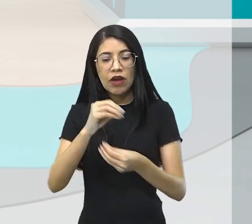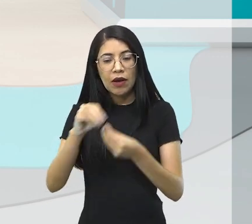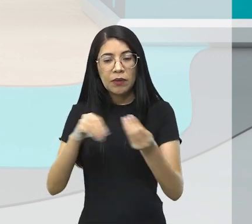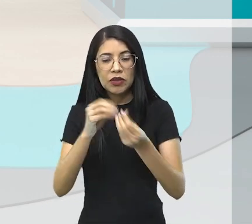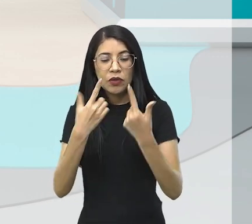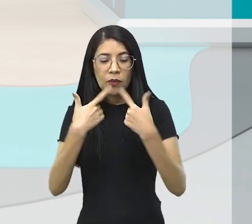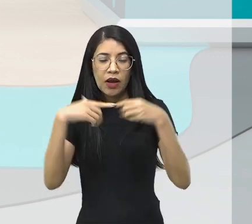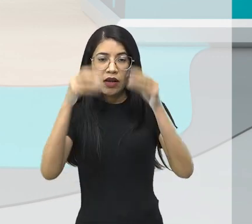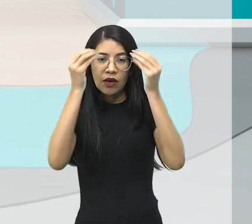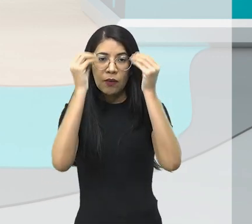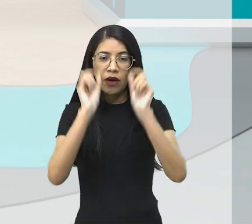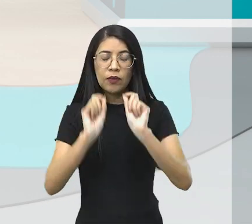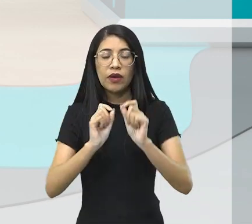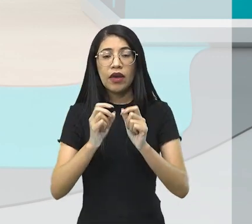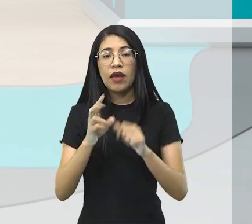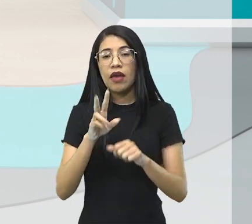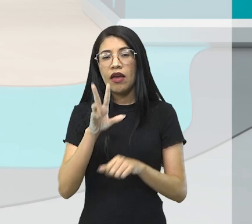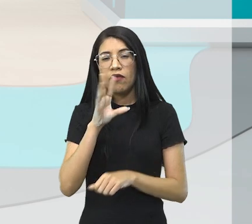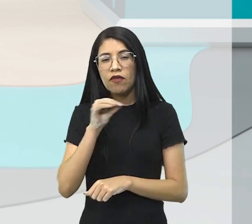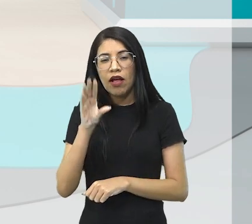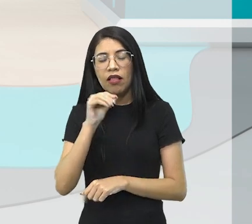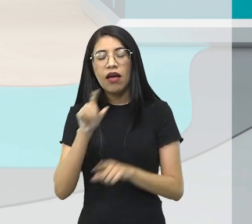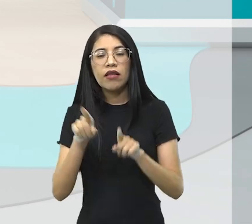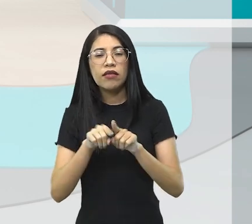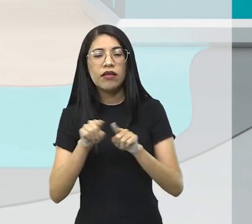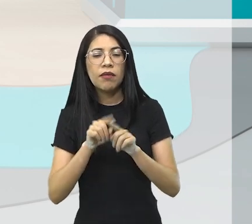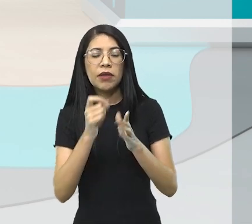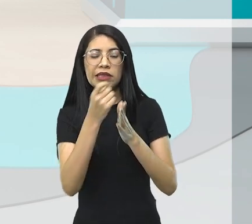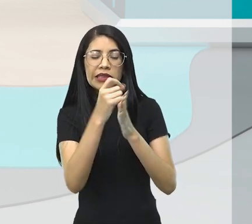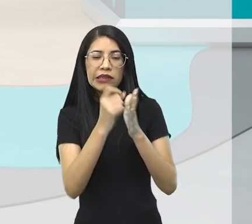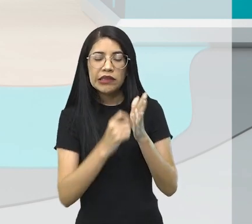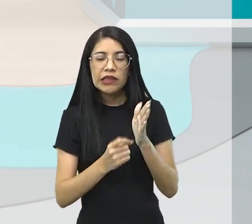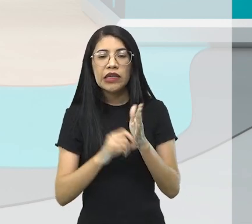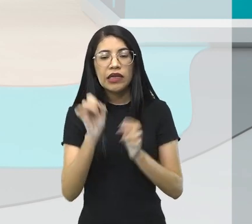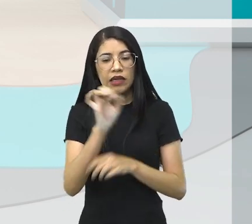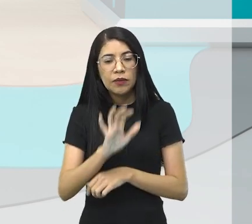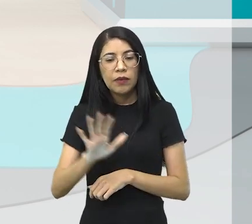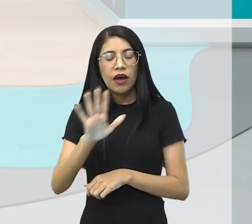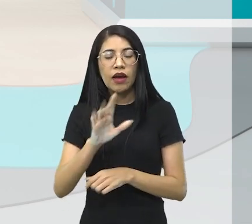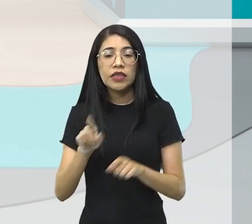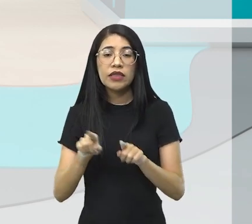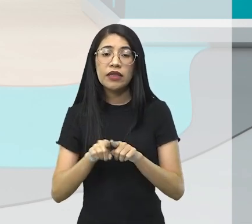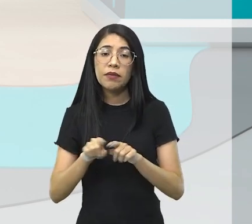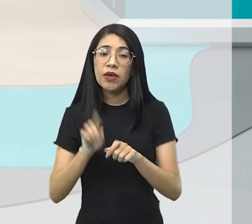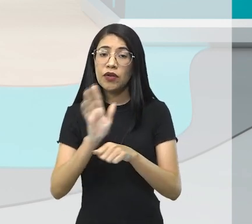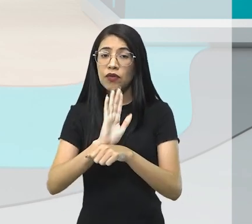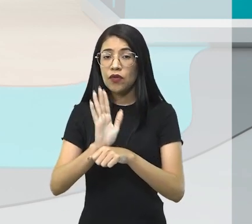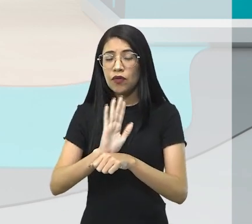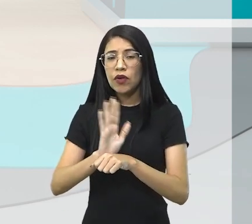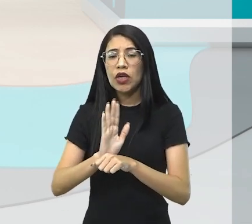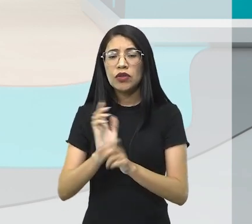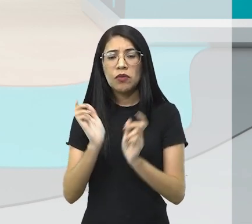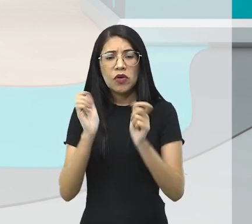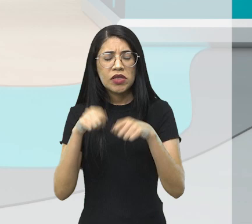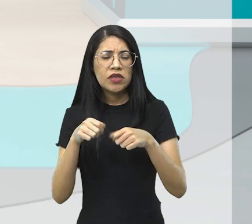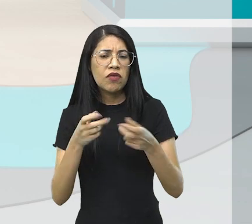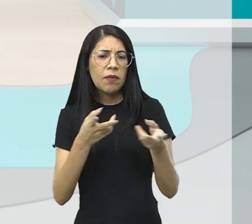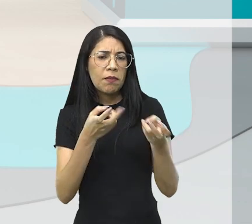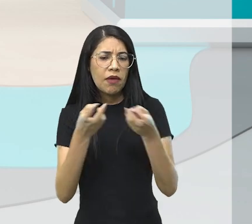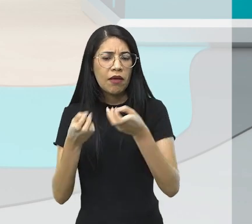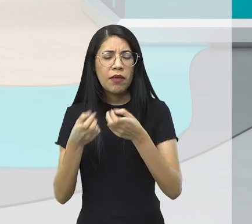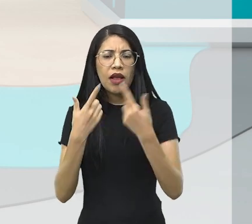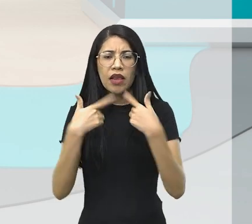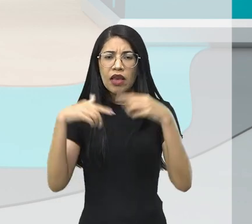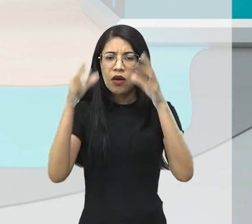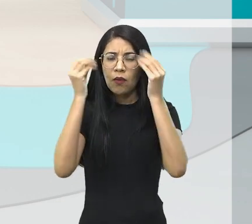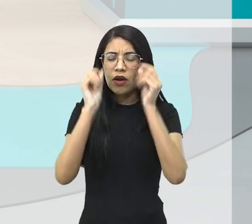uma linguagem verbal, uma linguagem não verbal, e o próprio vídeo que traz uma linguagem aí bem acessível, né? Muitas das